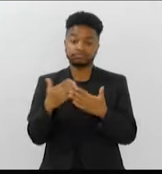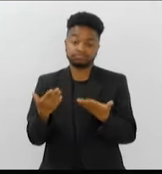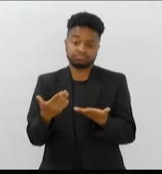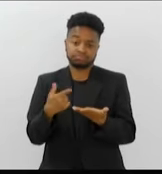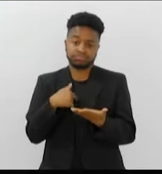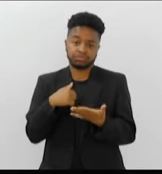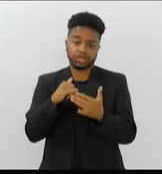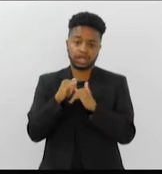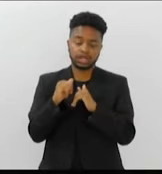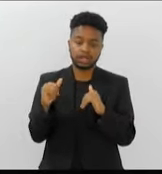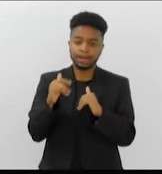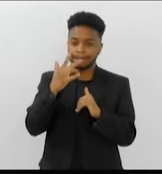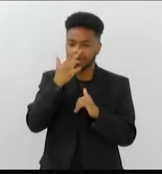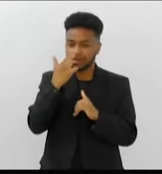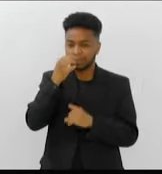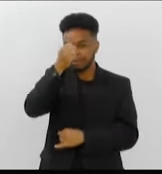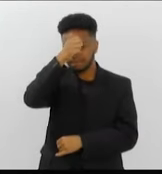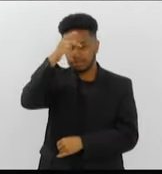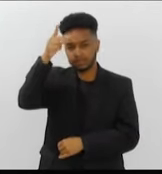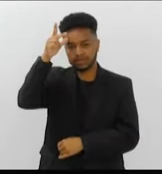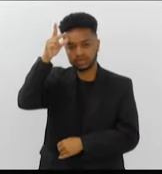uma prefeitura